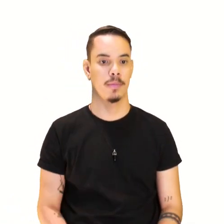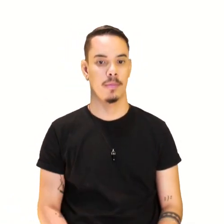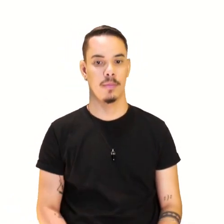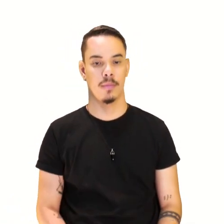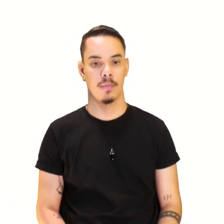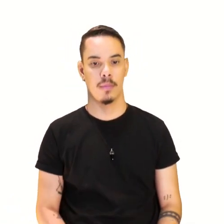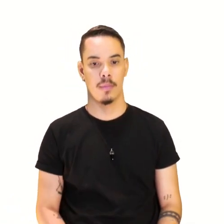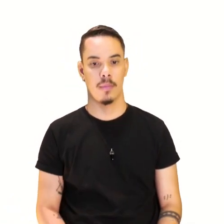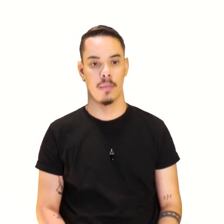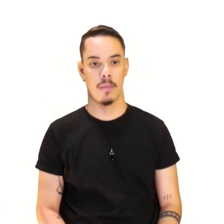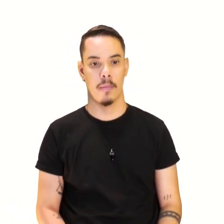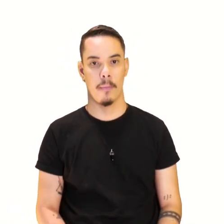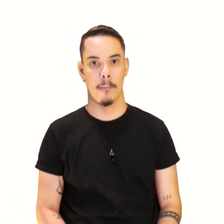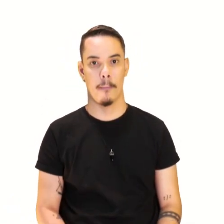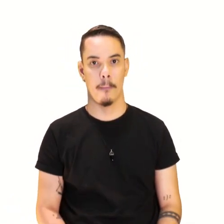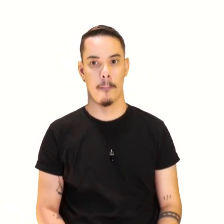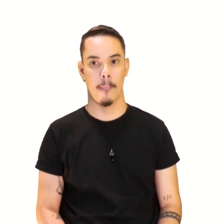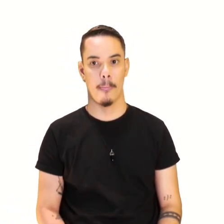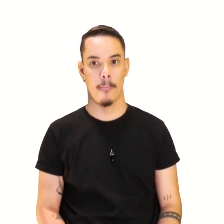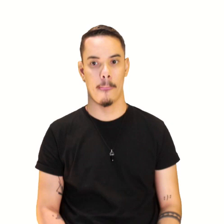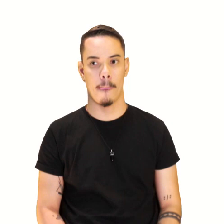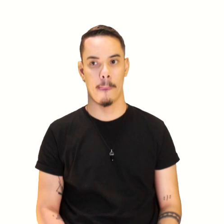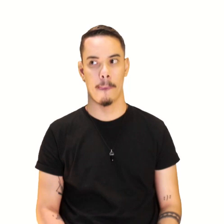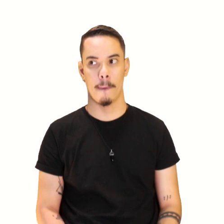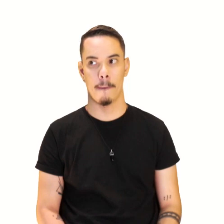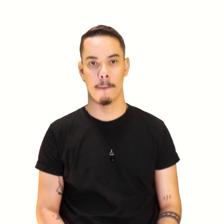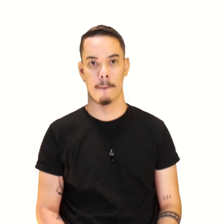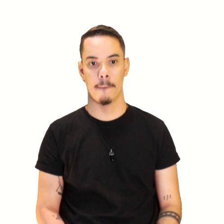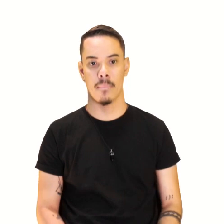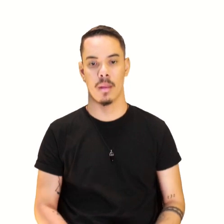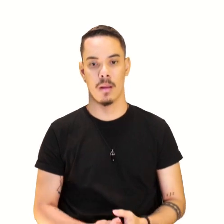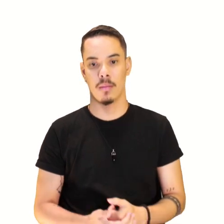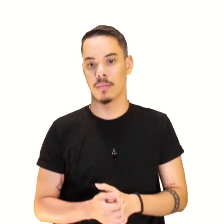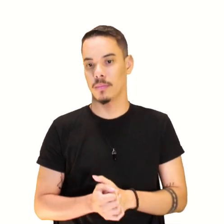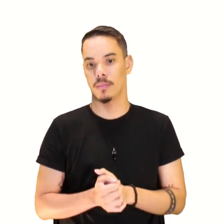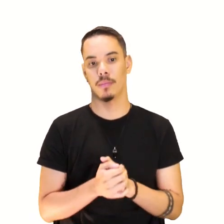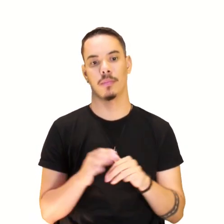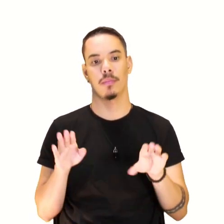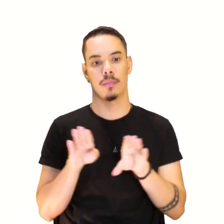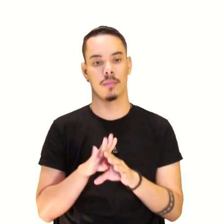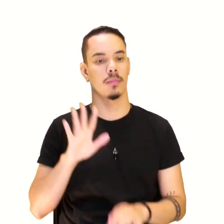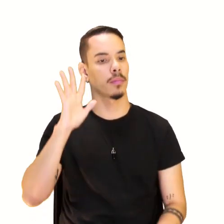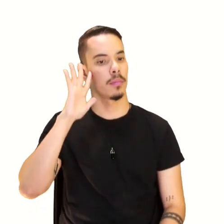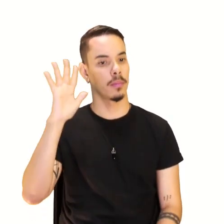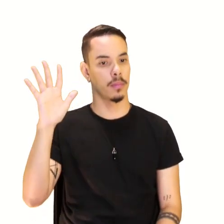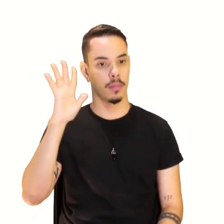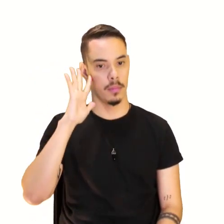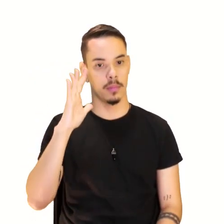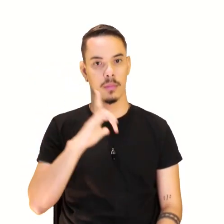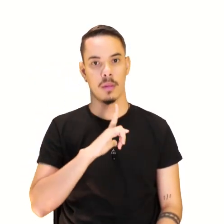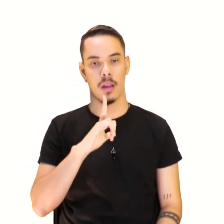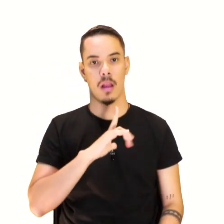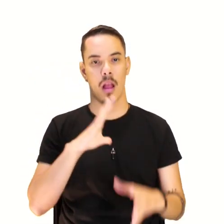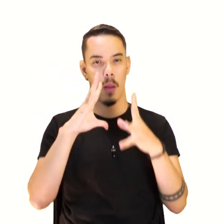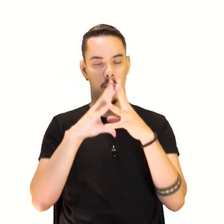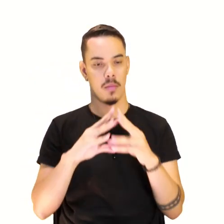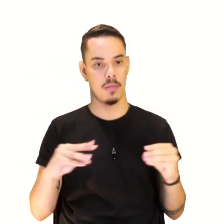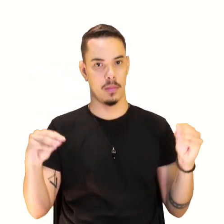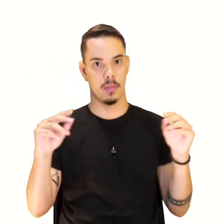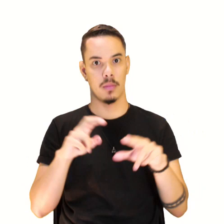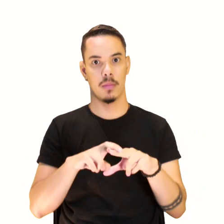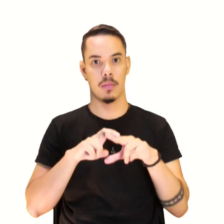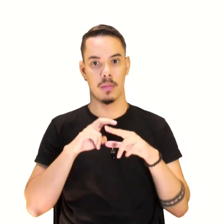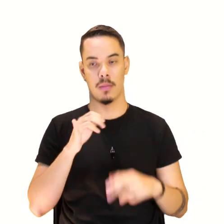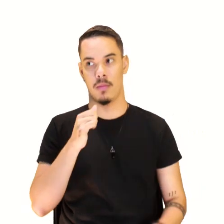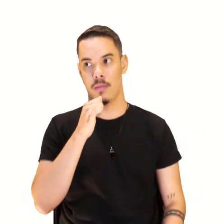invertida aí no processo certo e claro que na teoria fica às vezes um pouco abstrato Então vamos aos exemplos